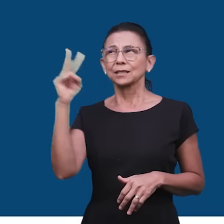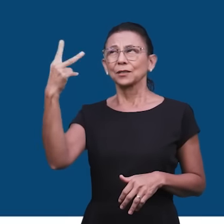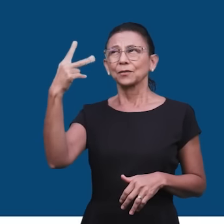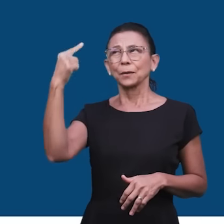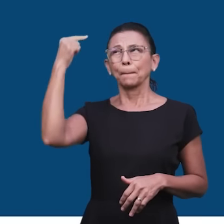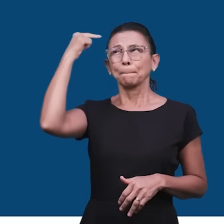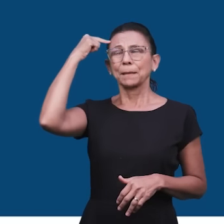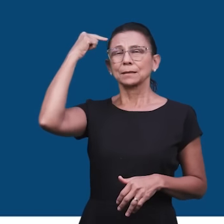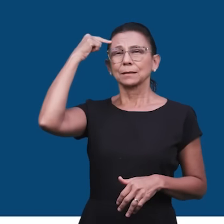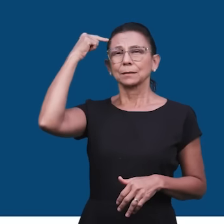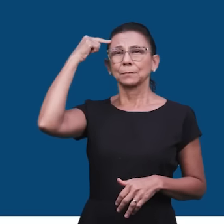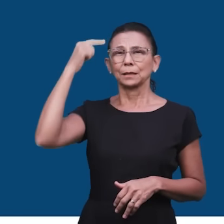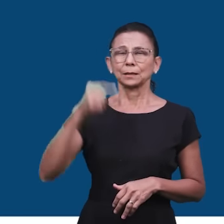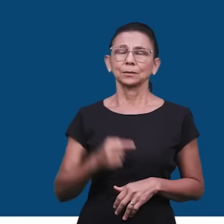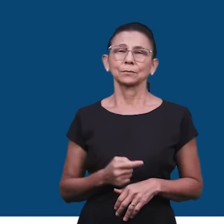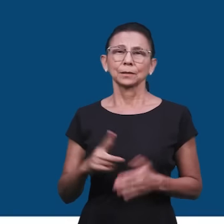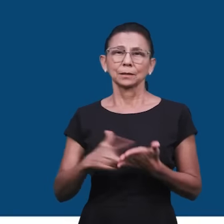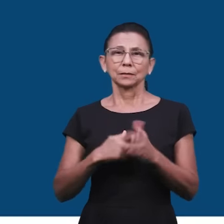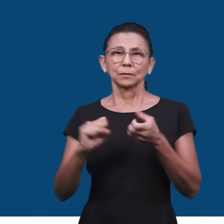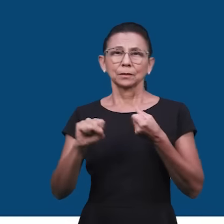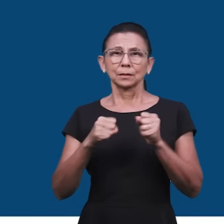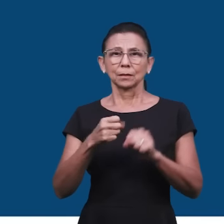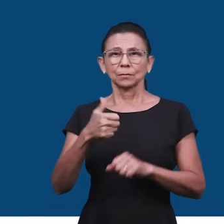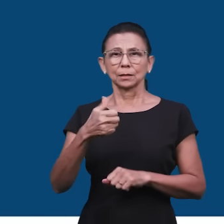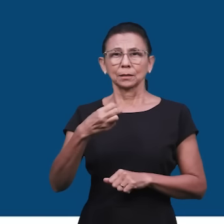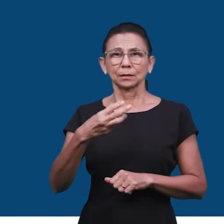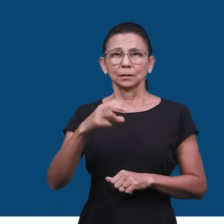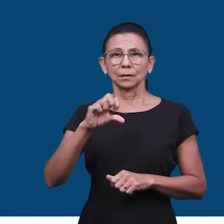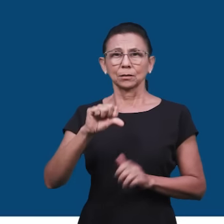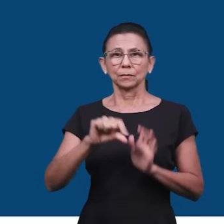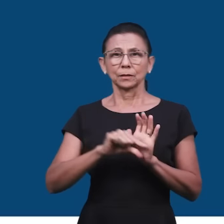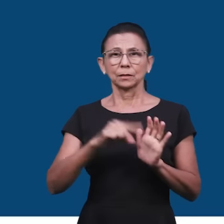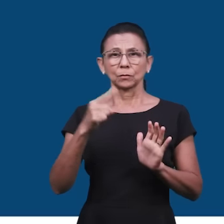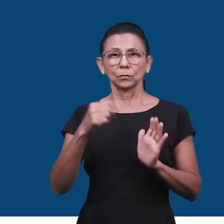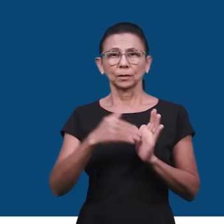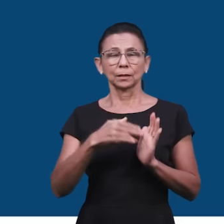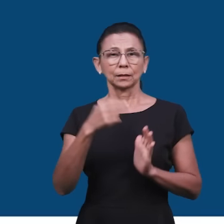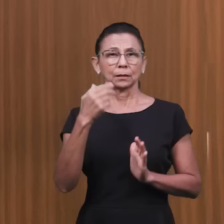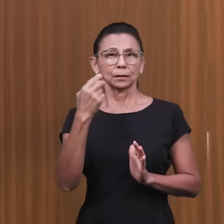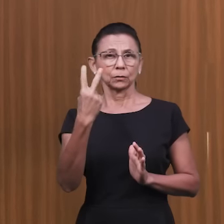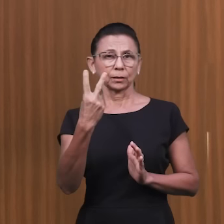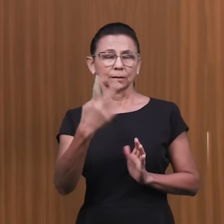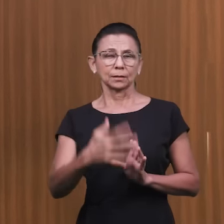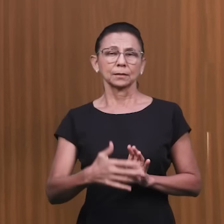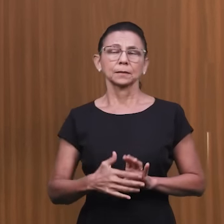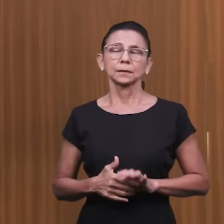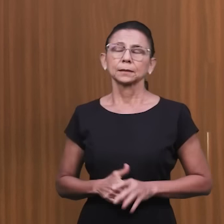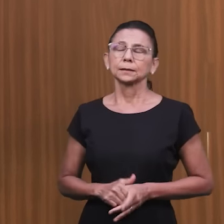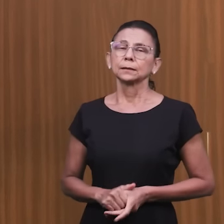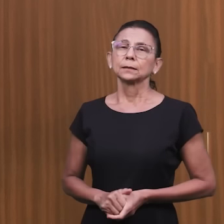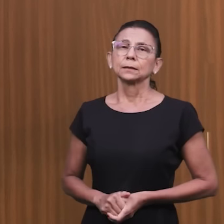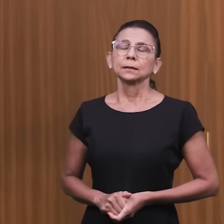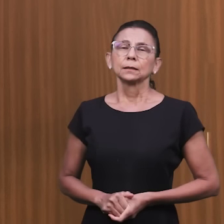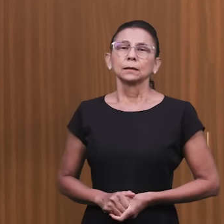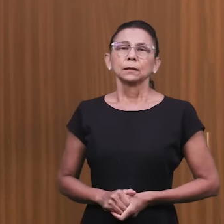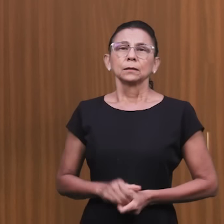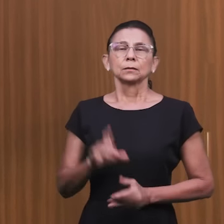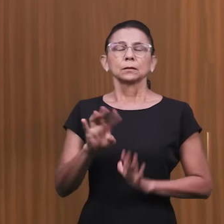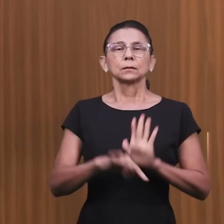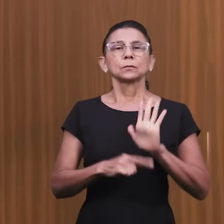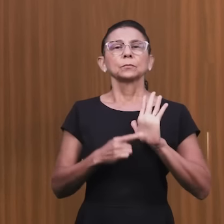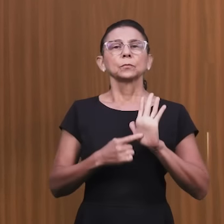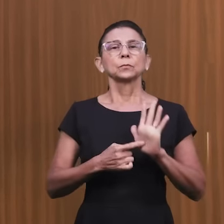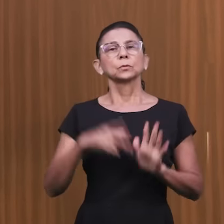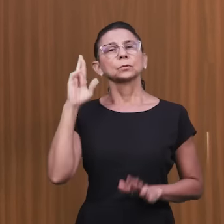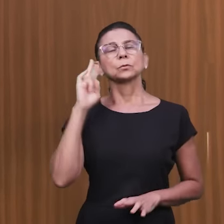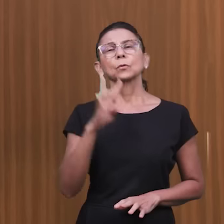pensamento. Está no livro de Salmos, no número 139, versículo 1 e 2. Aqui nós temos uma palavra que